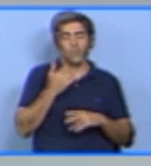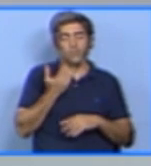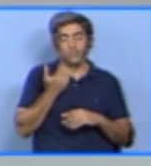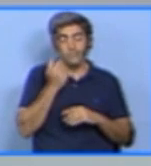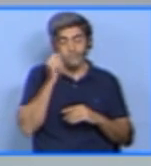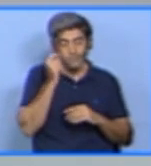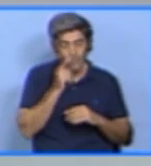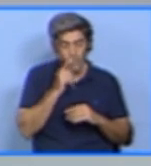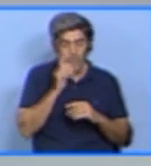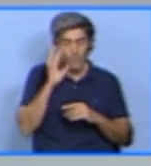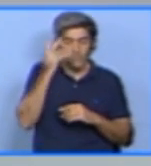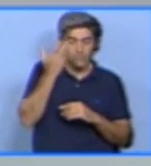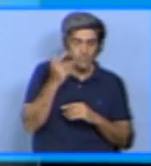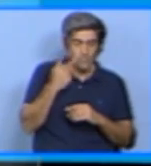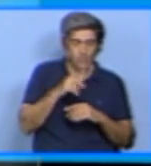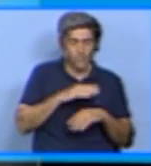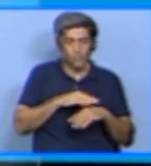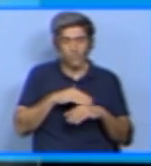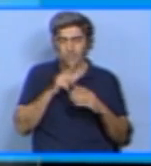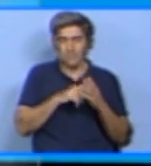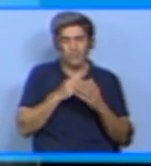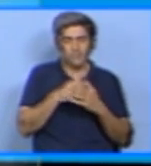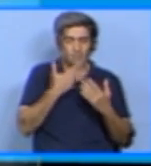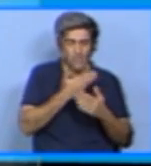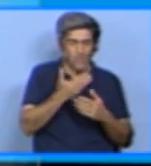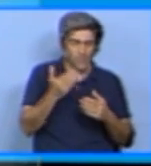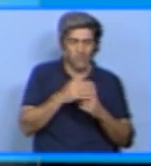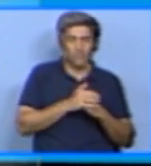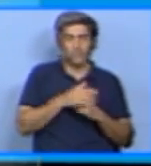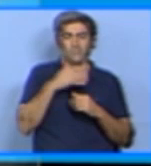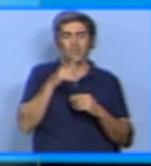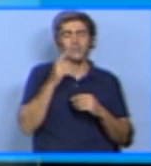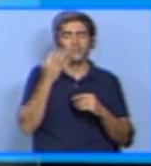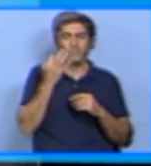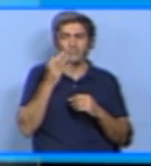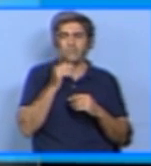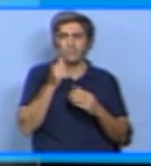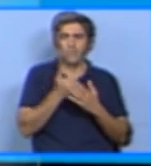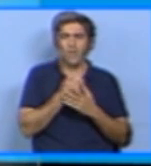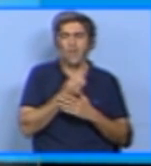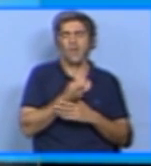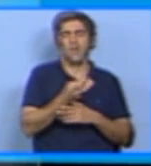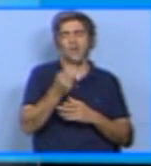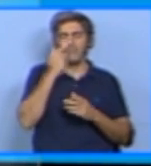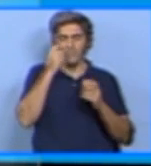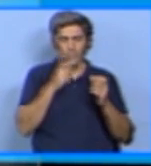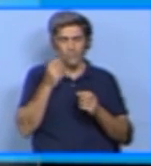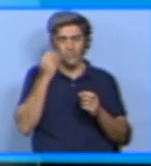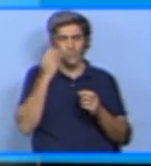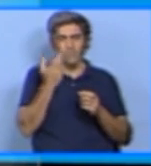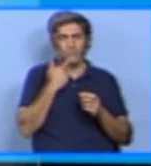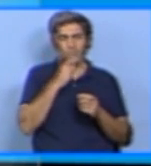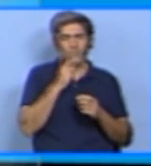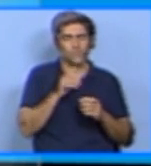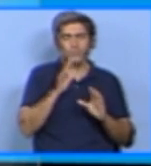descuido, há sempre uma razão, não é? Mas mesmo diante desse descuido, porque é a morte de tantas pessoas, e que legitimidade existe para a